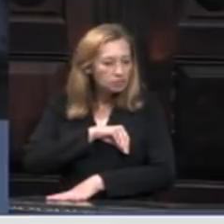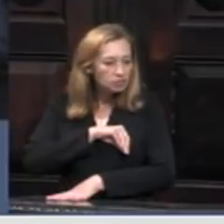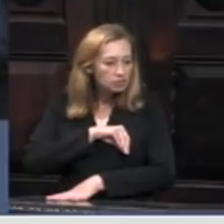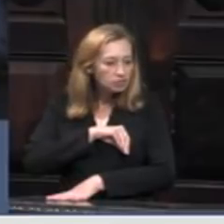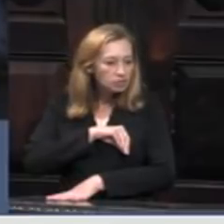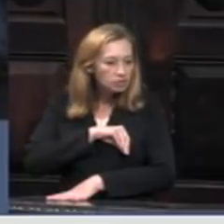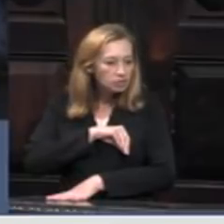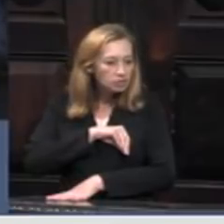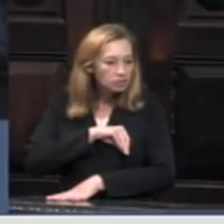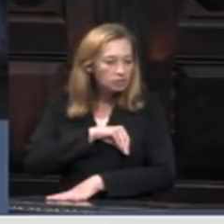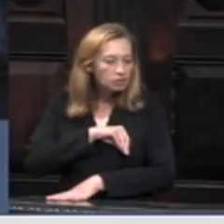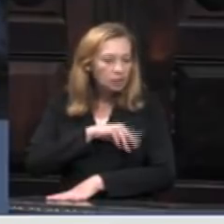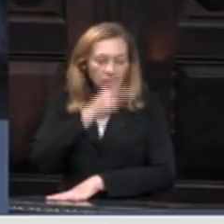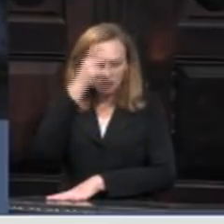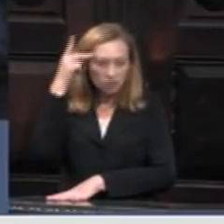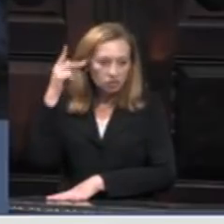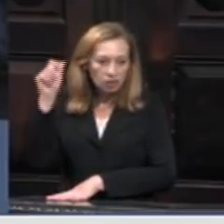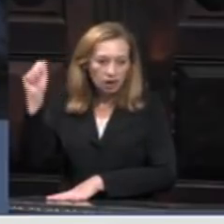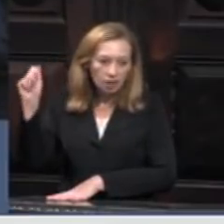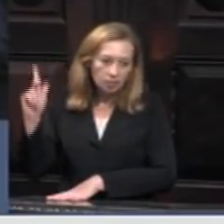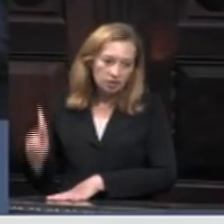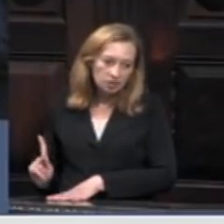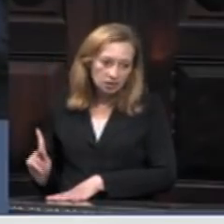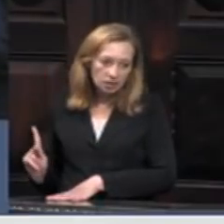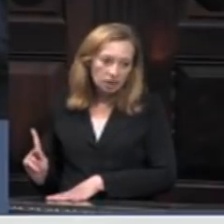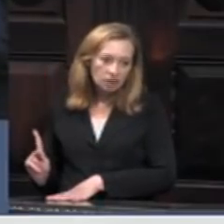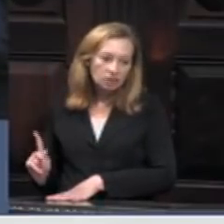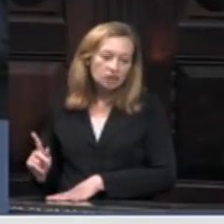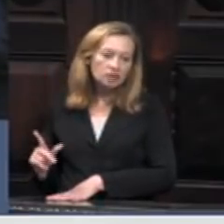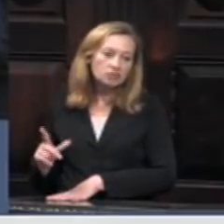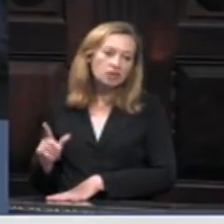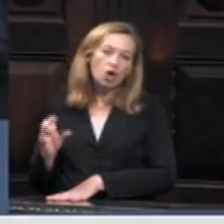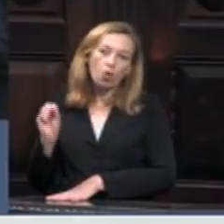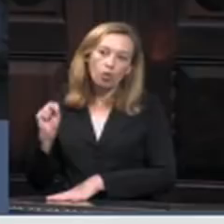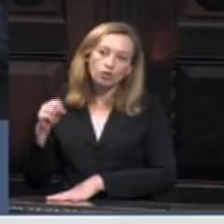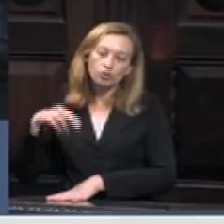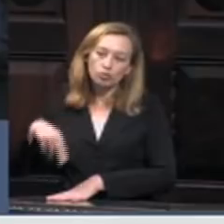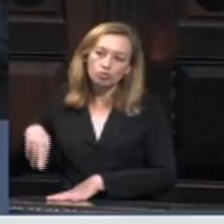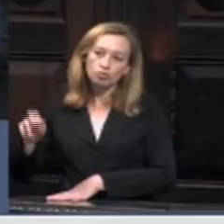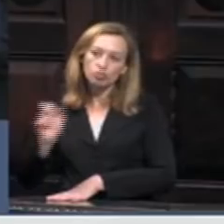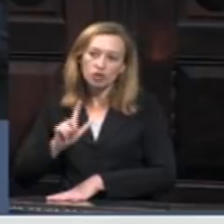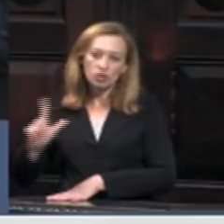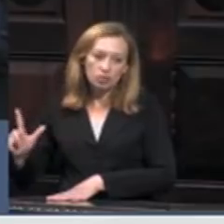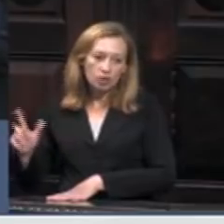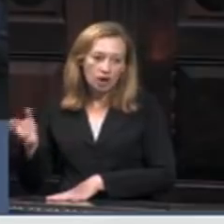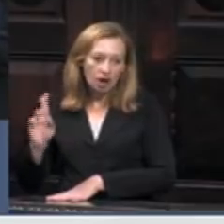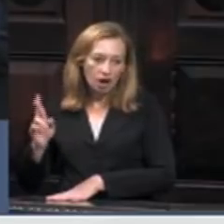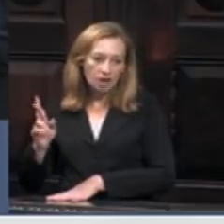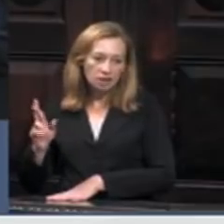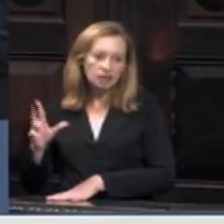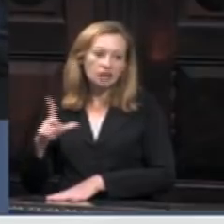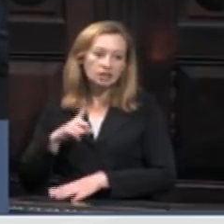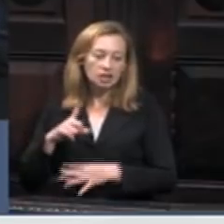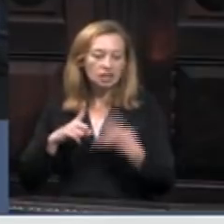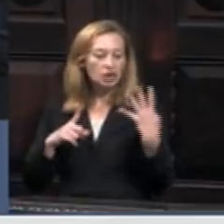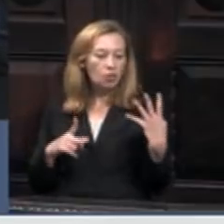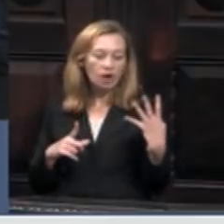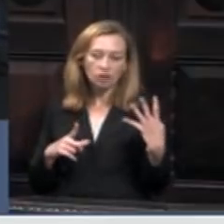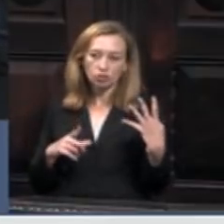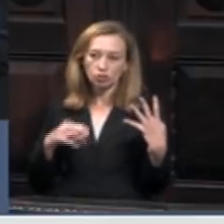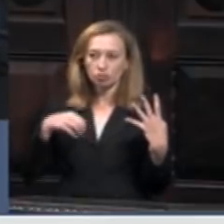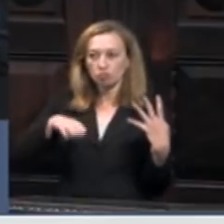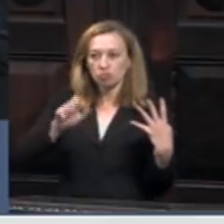do aposentado seria R$8 mil, que teria 4 mil aposentados.